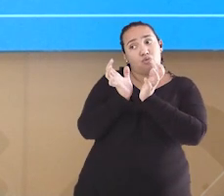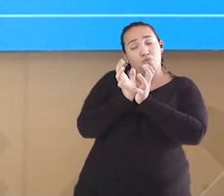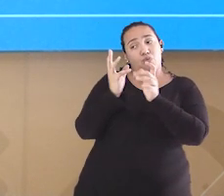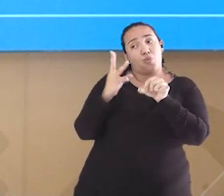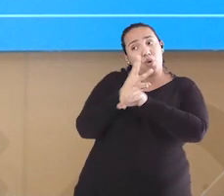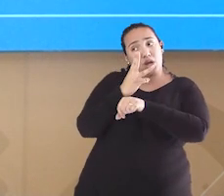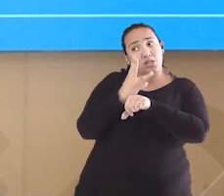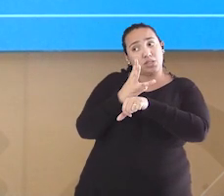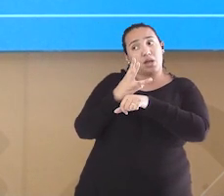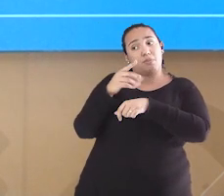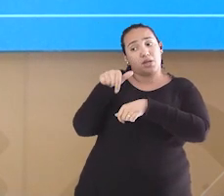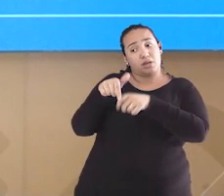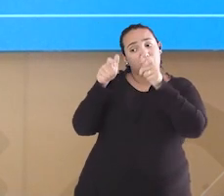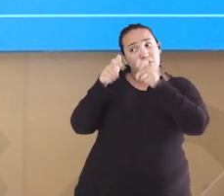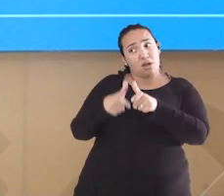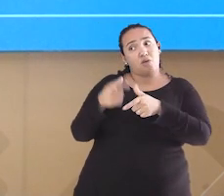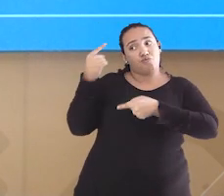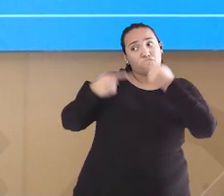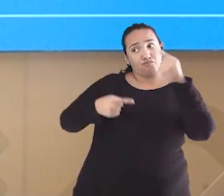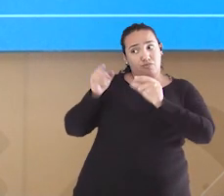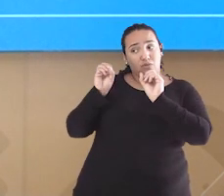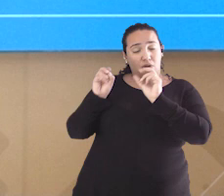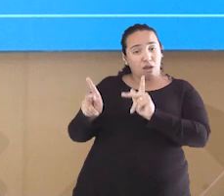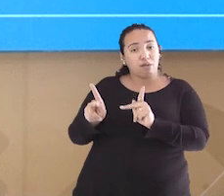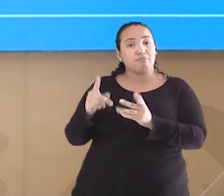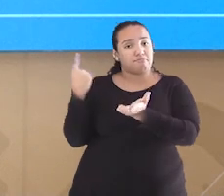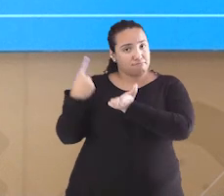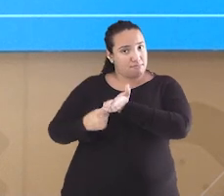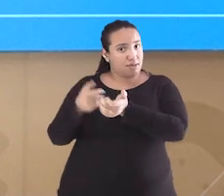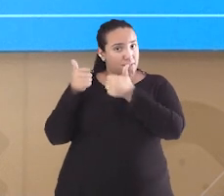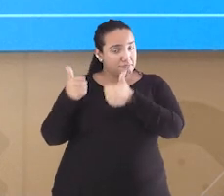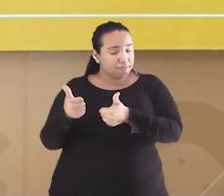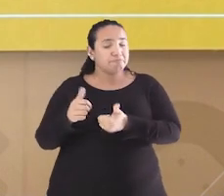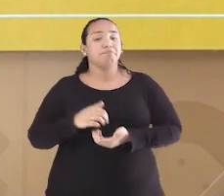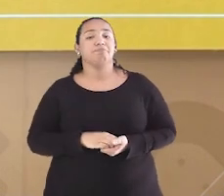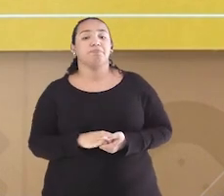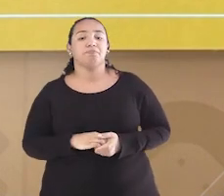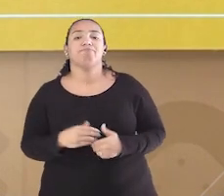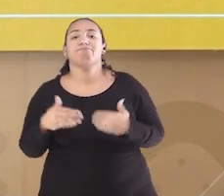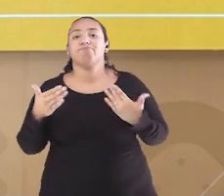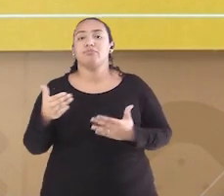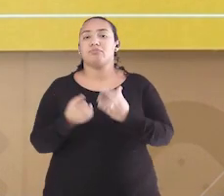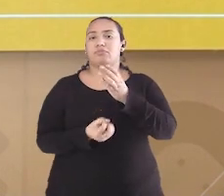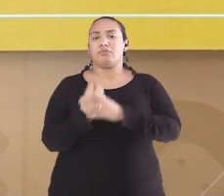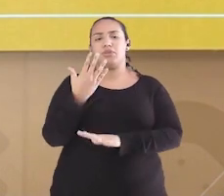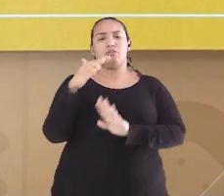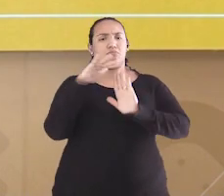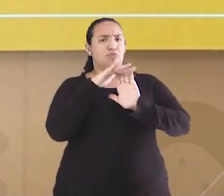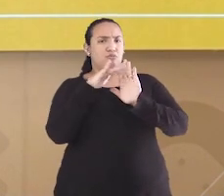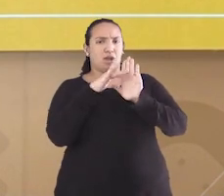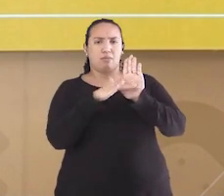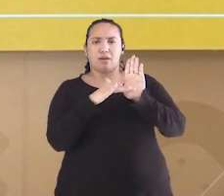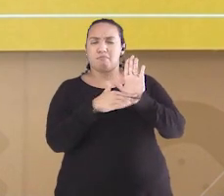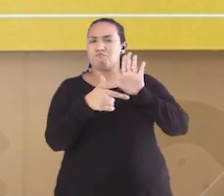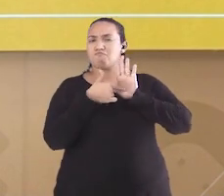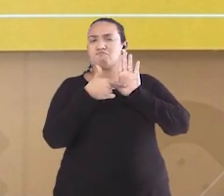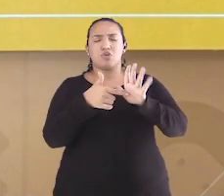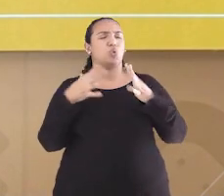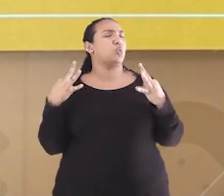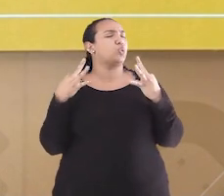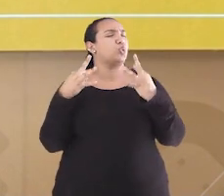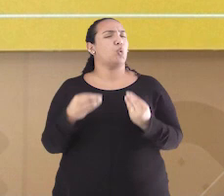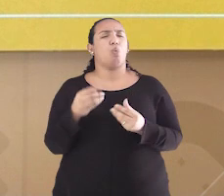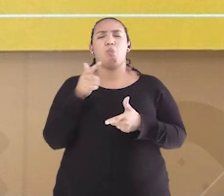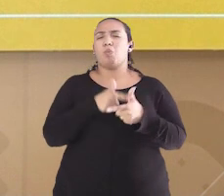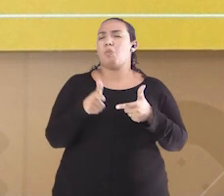de WhatsApp dos moradores do bairro. Aí, vocês escrevem uma lista que destaca todos os problemas